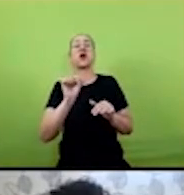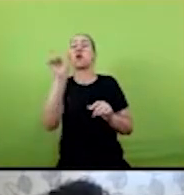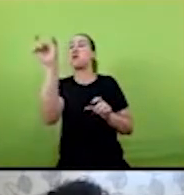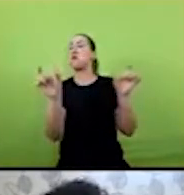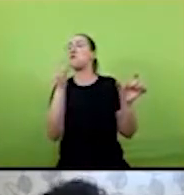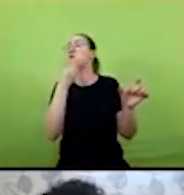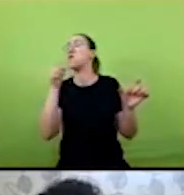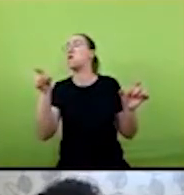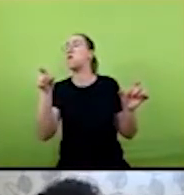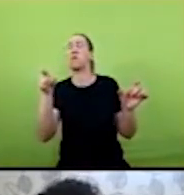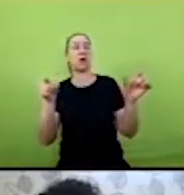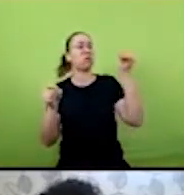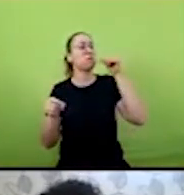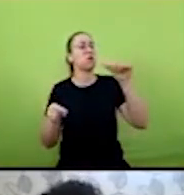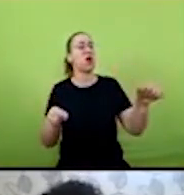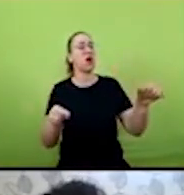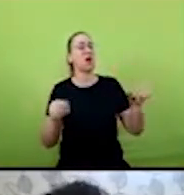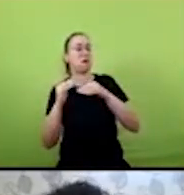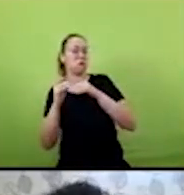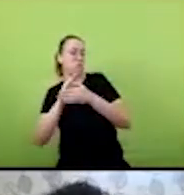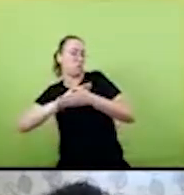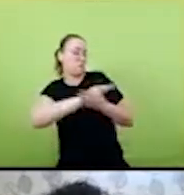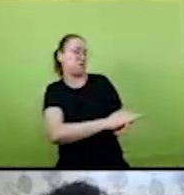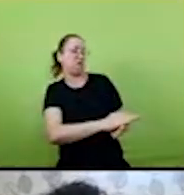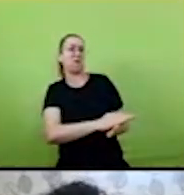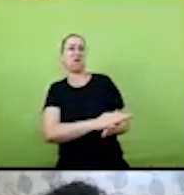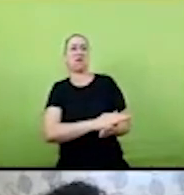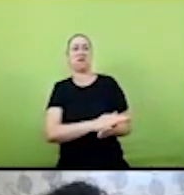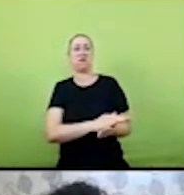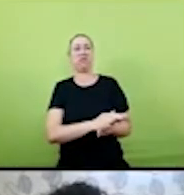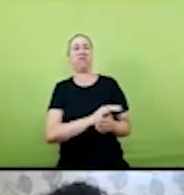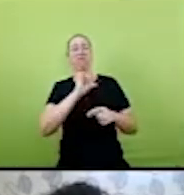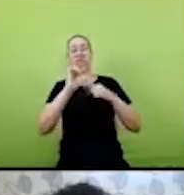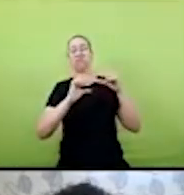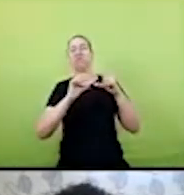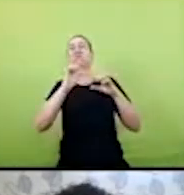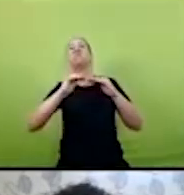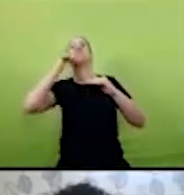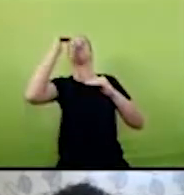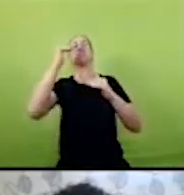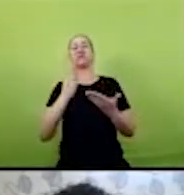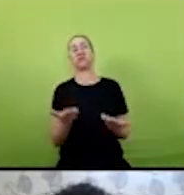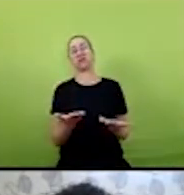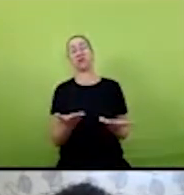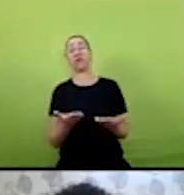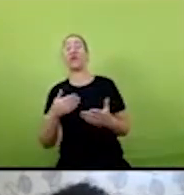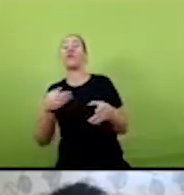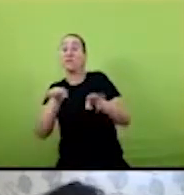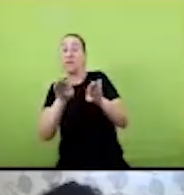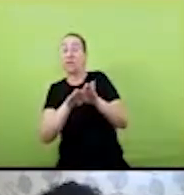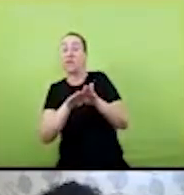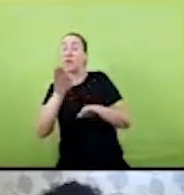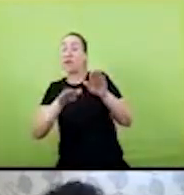hierárquica superior para uma pessoa de posição hierárquica inferior. Então, do chefe para um subordinado, né? Então,